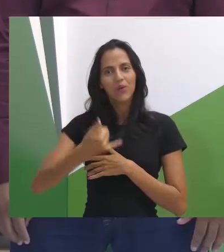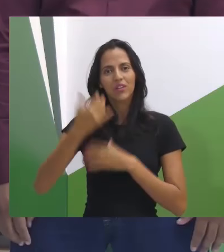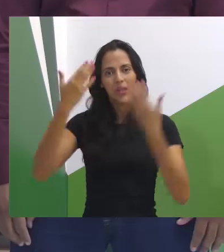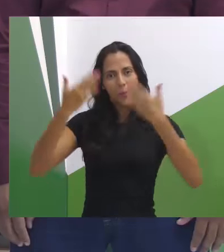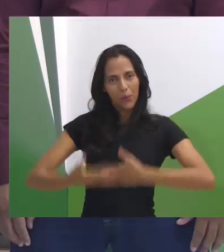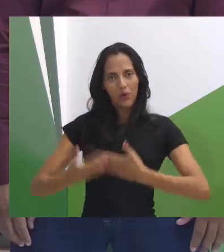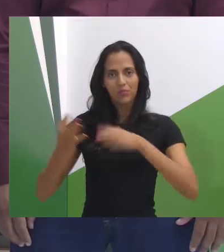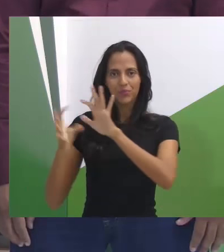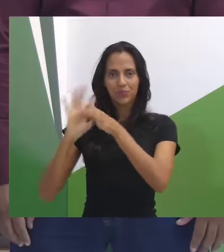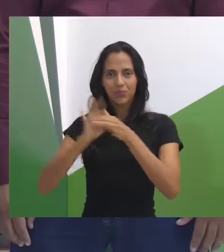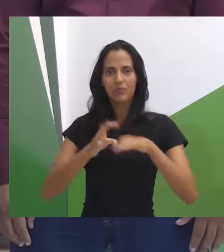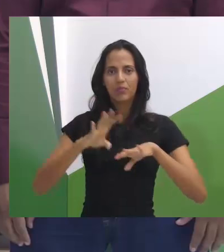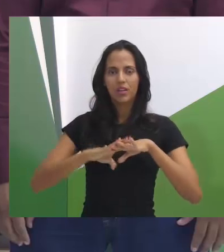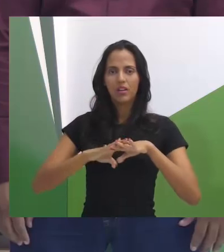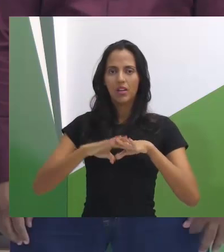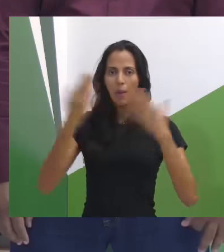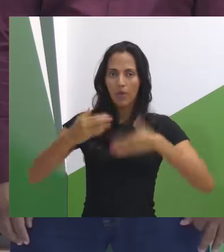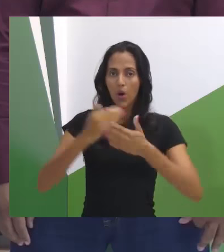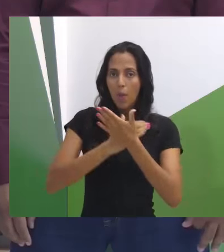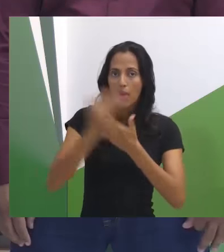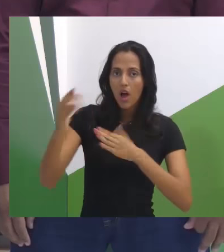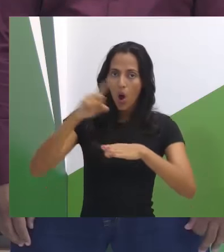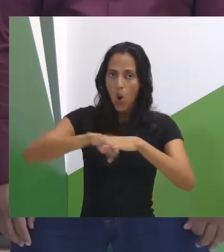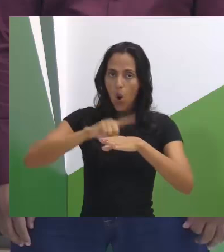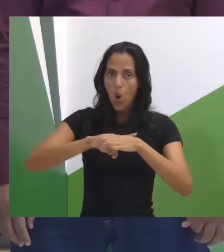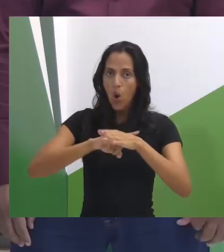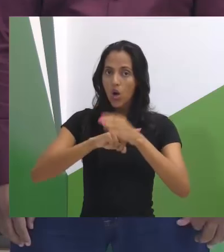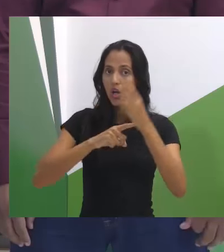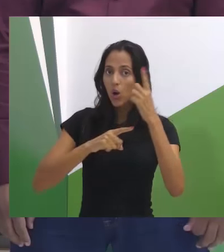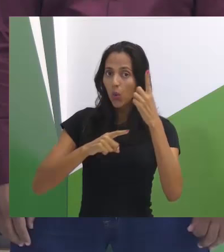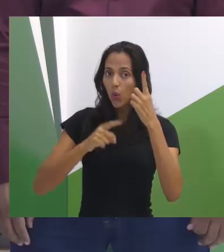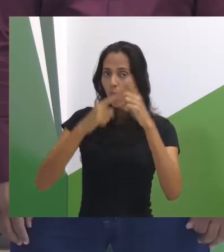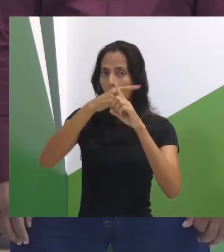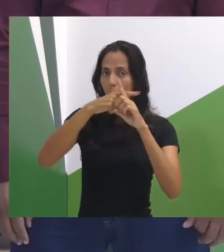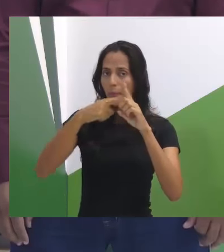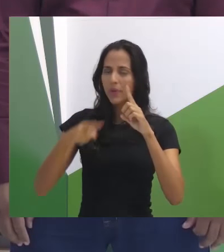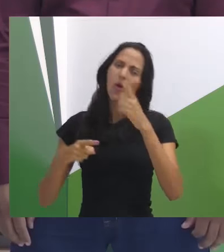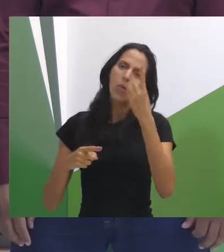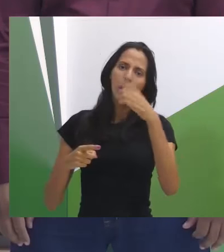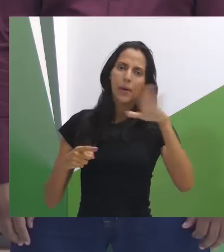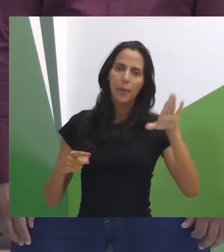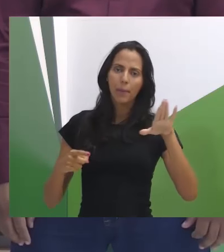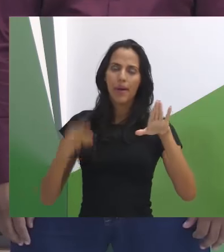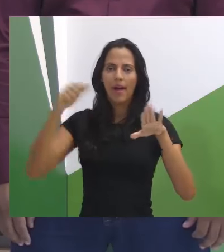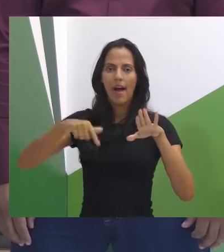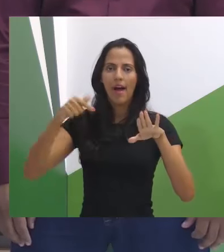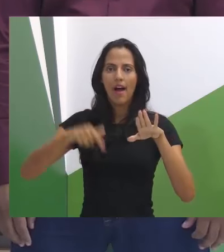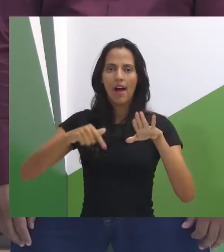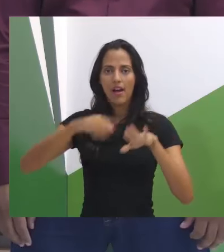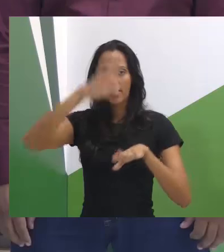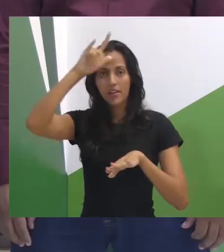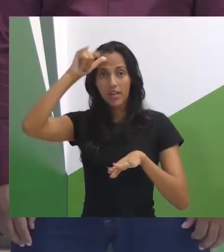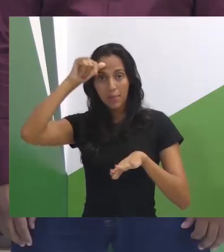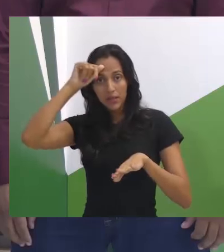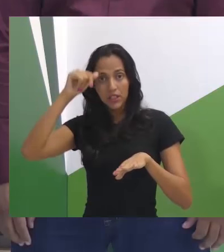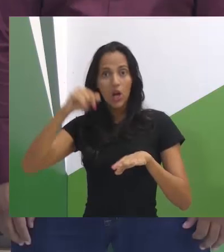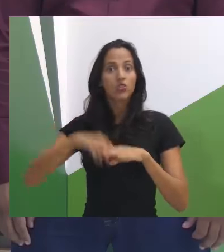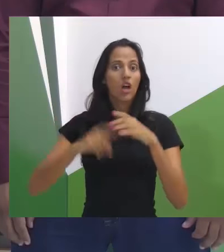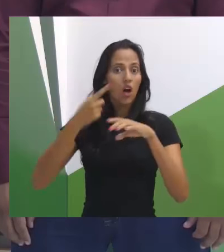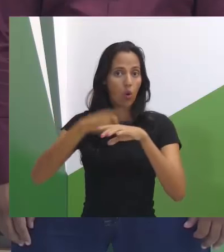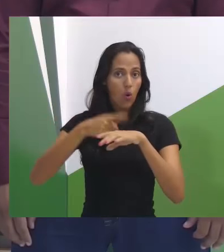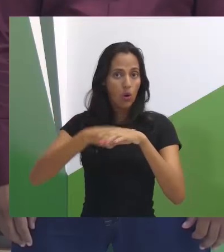vai começar às 13h30, 14h30 de Brasília Eu gosto de falar o nosso horário 13h30, vocês